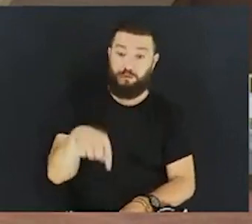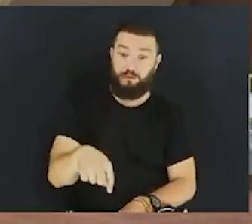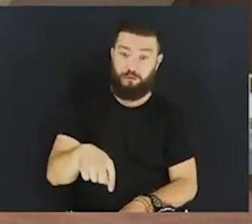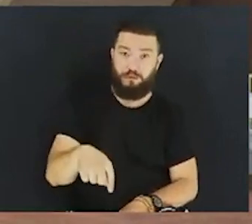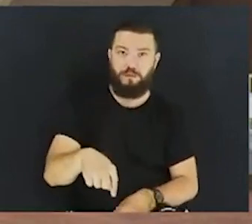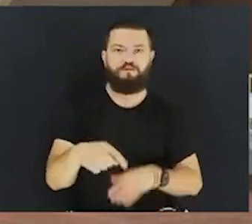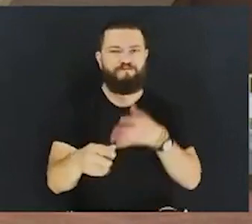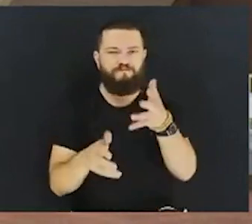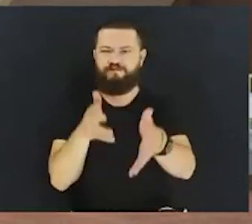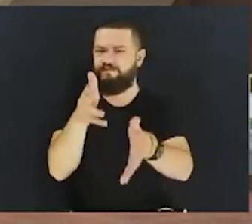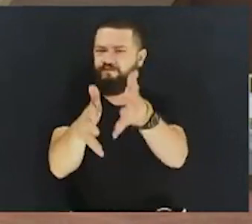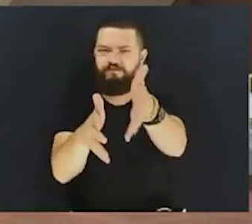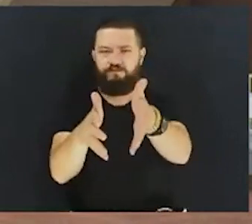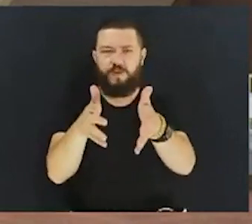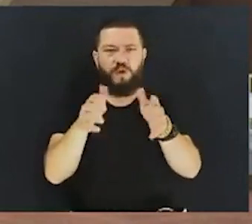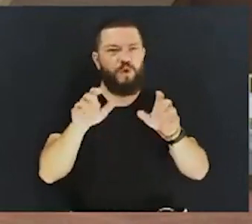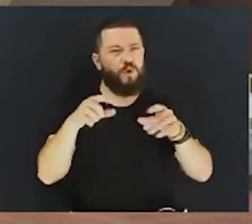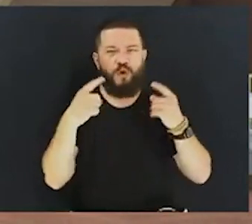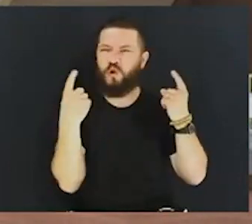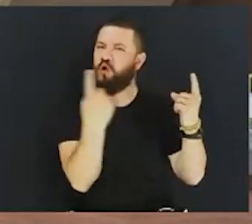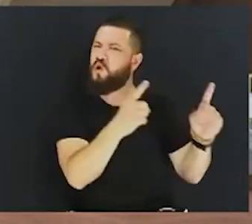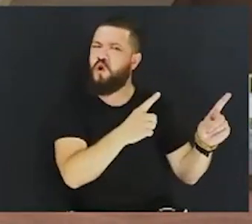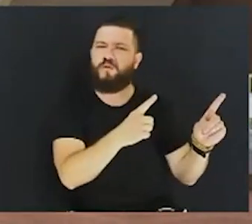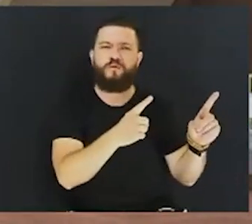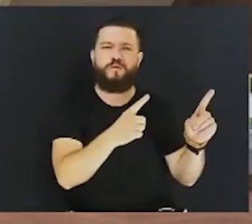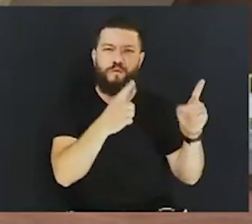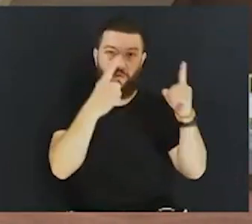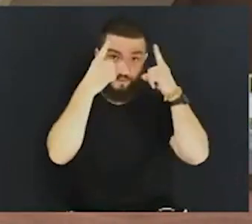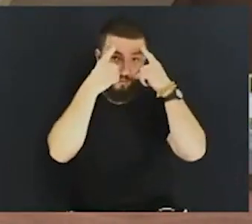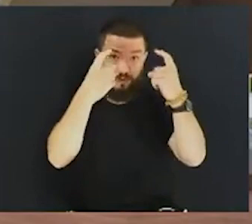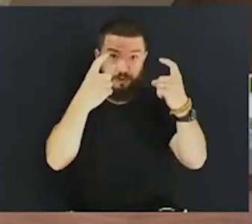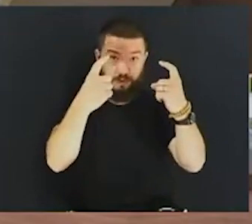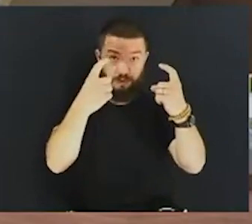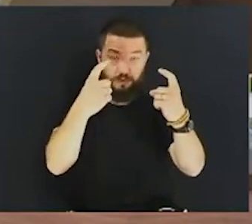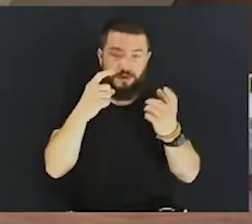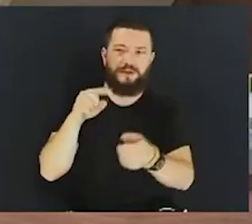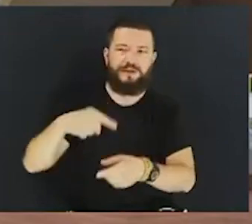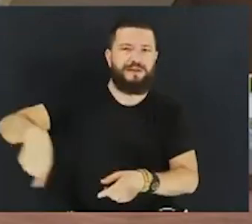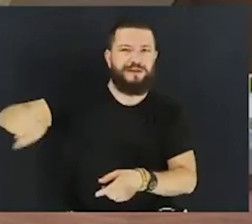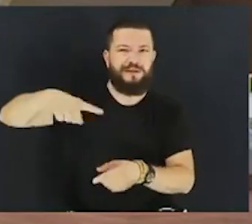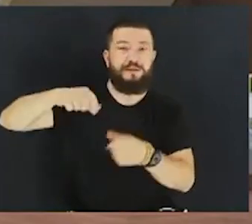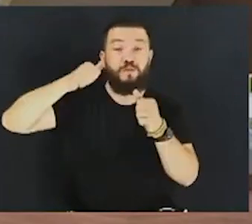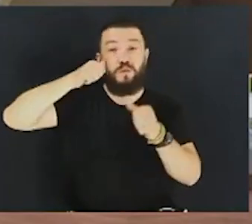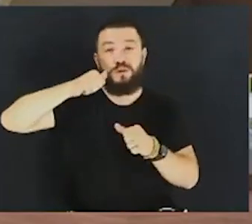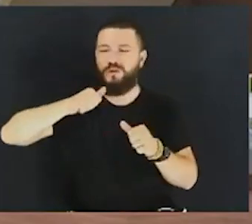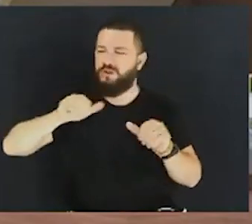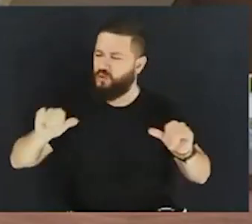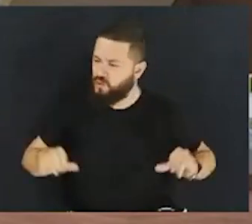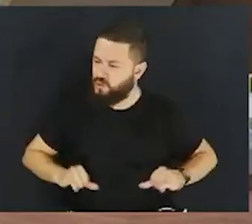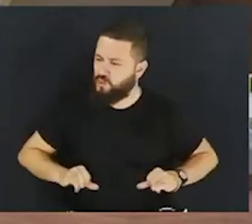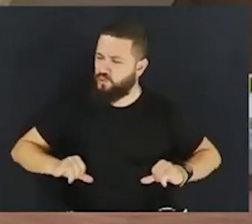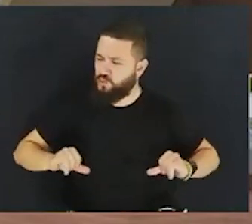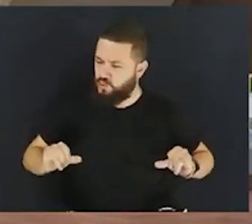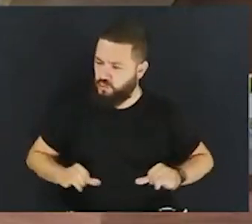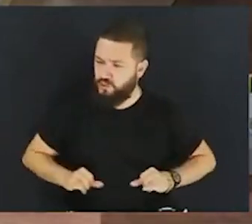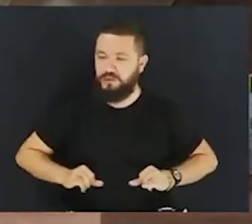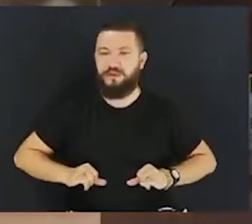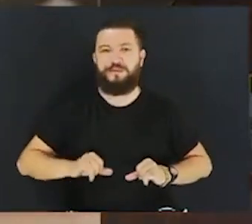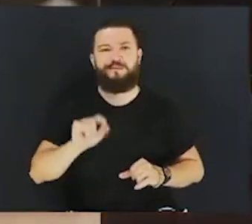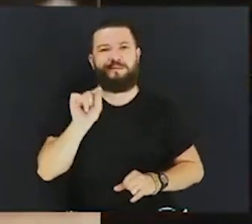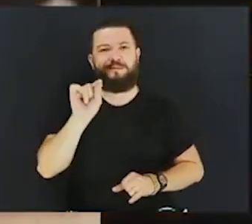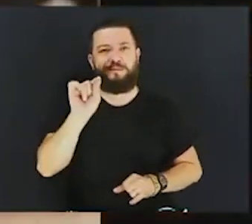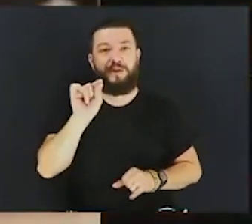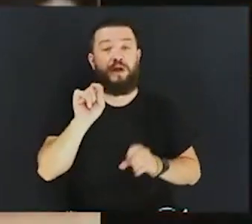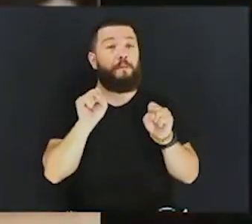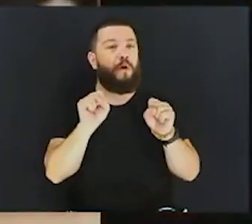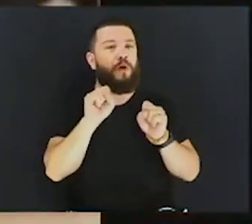sobre o enfrentamento à violência e a falta de respeito que as mulheres sofrem. Este ato pode ter sido um ato libidinoso, uma importunação sexual,